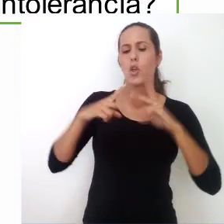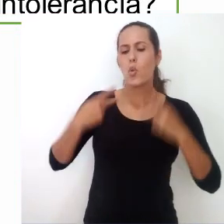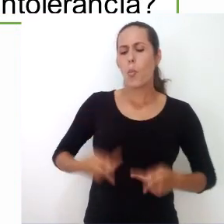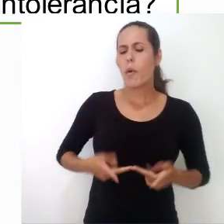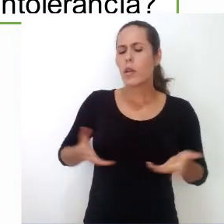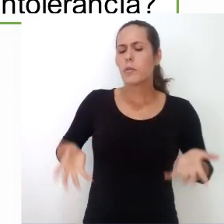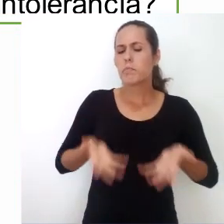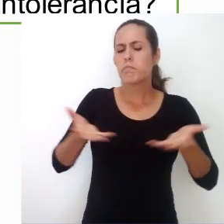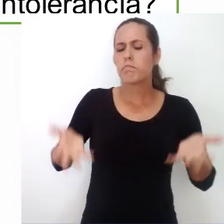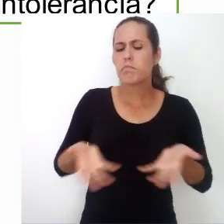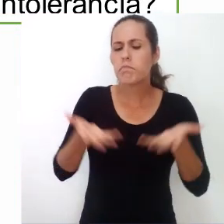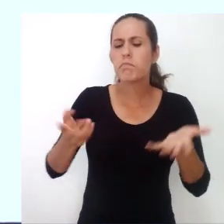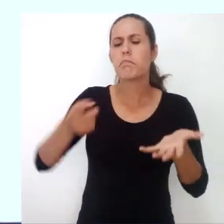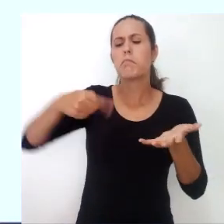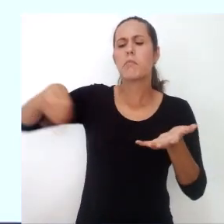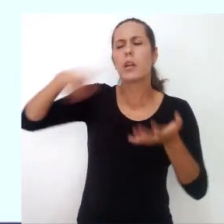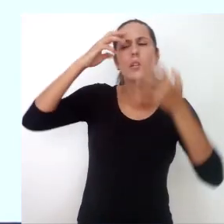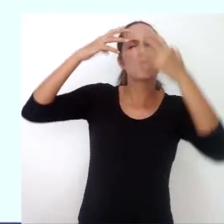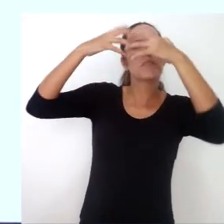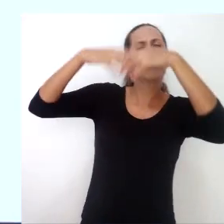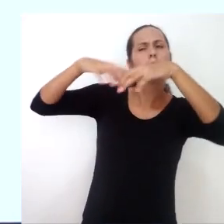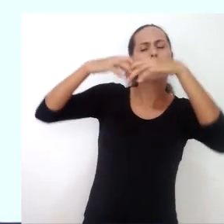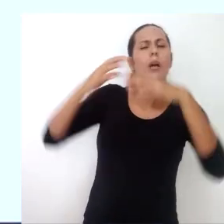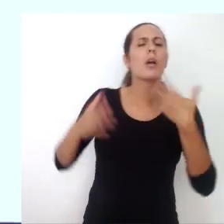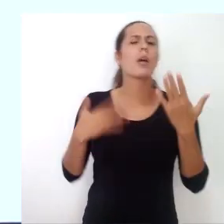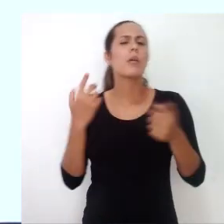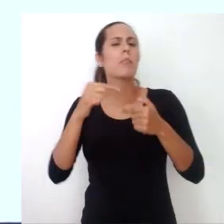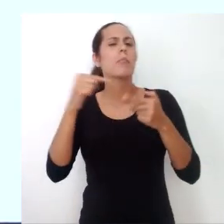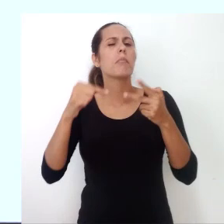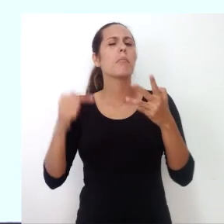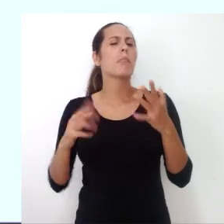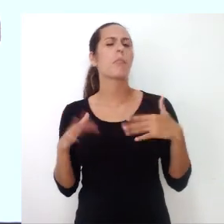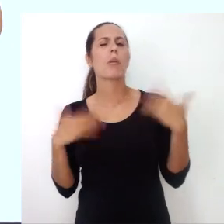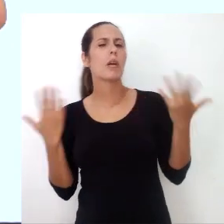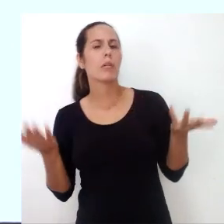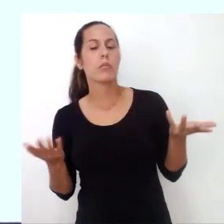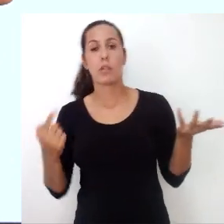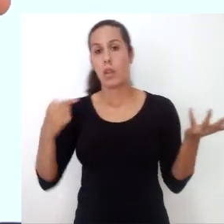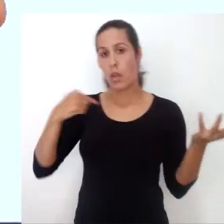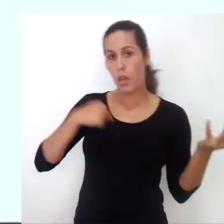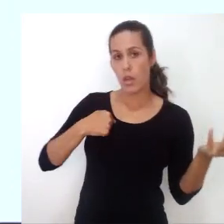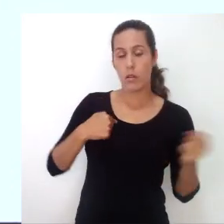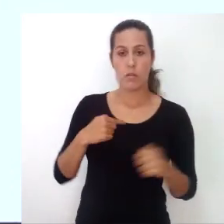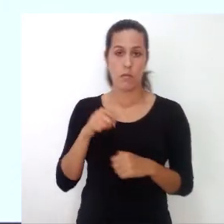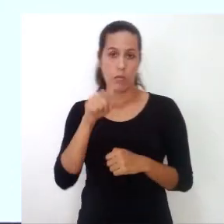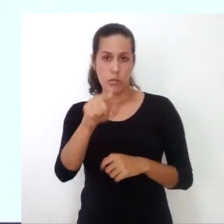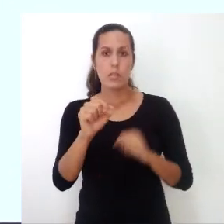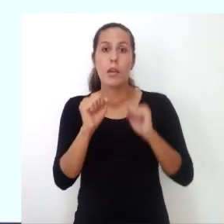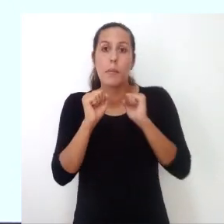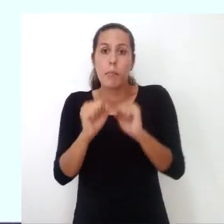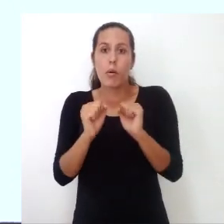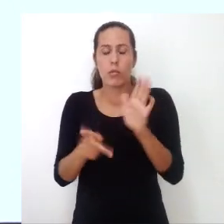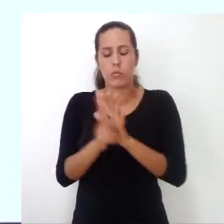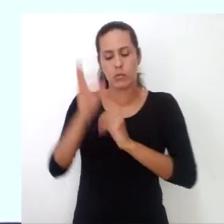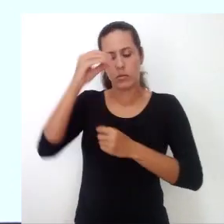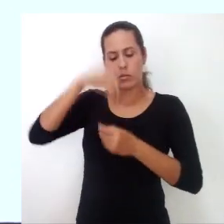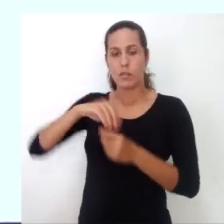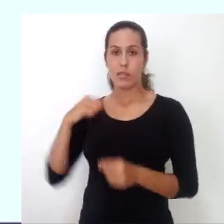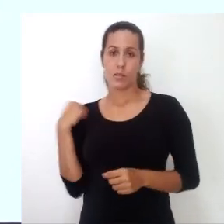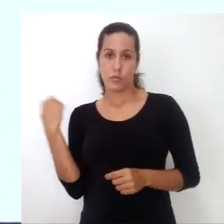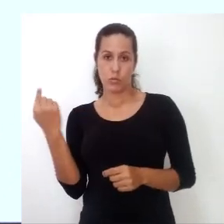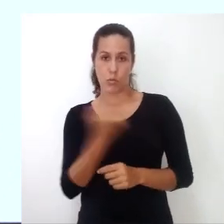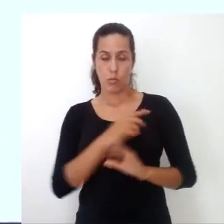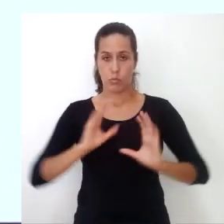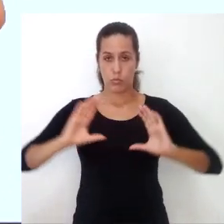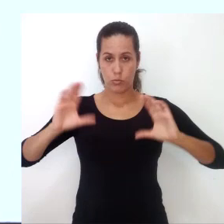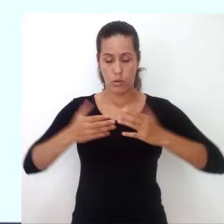humanos? Quais seriam, aliás, as medidas que eu, você, podemos ter em nossa comunidade,